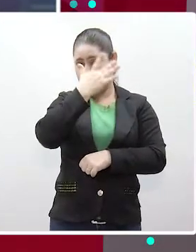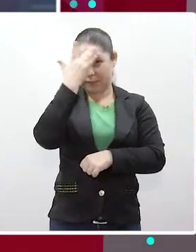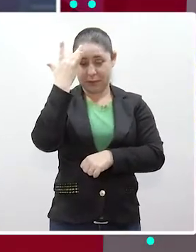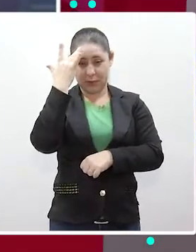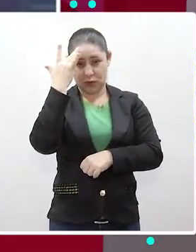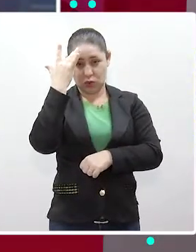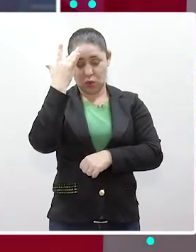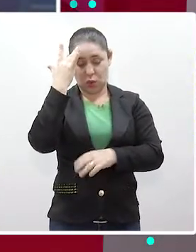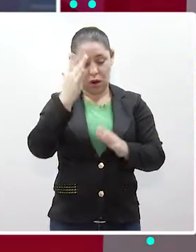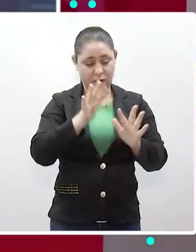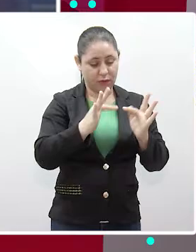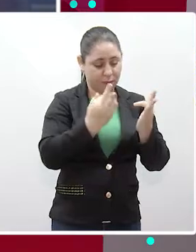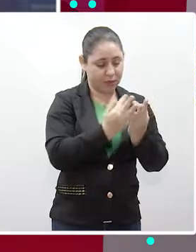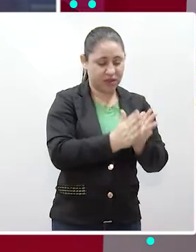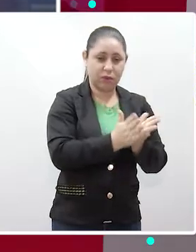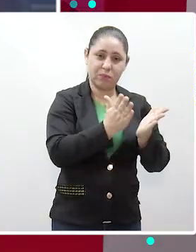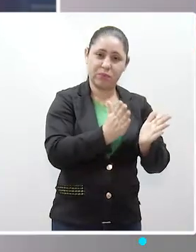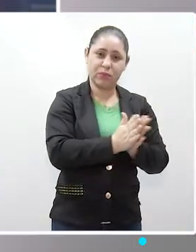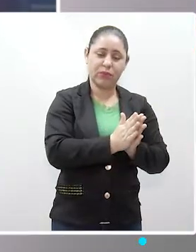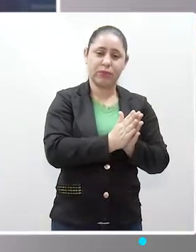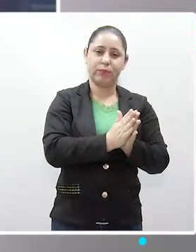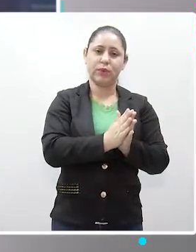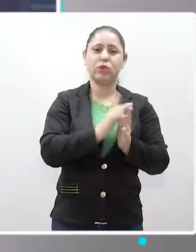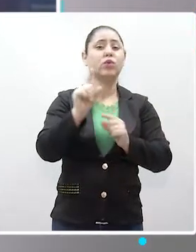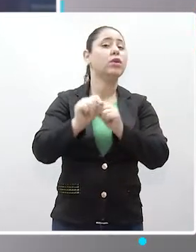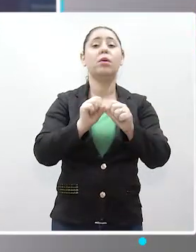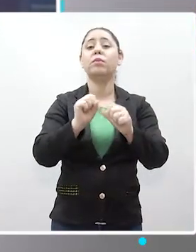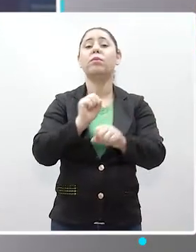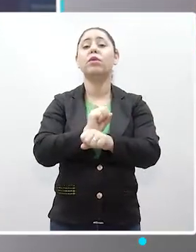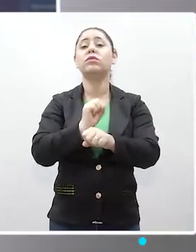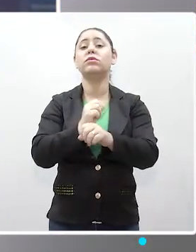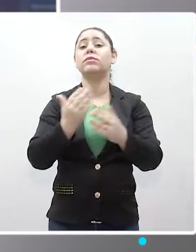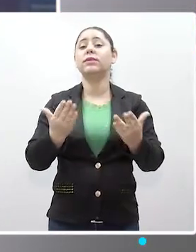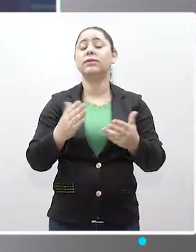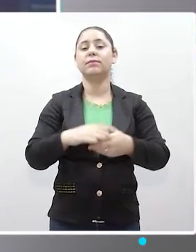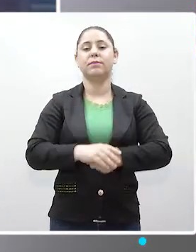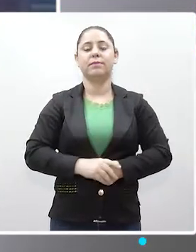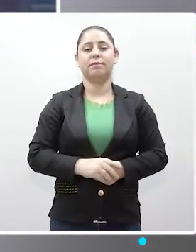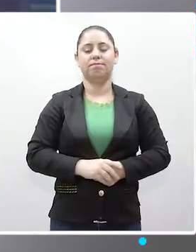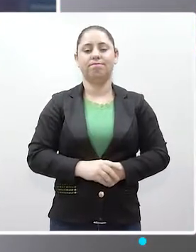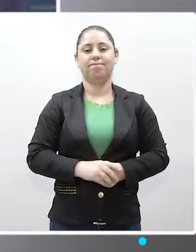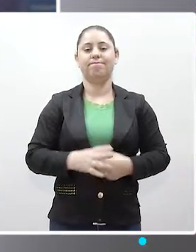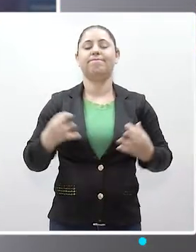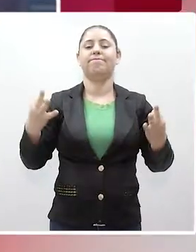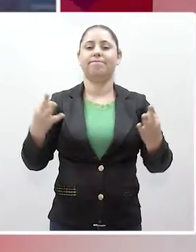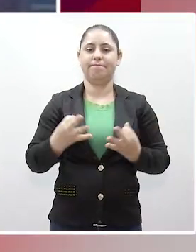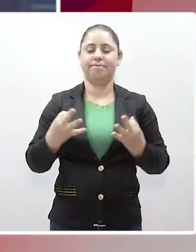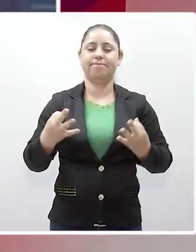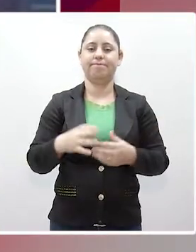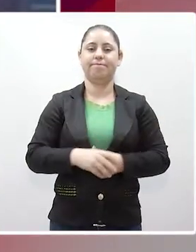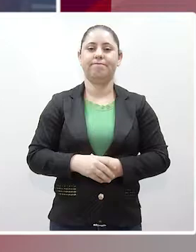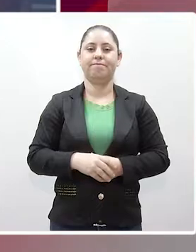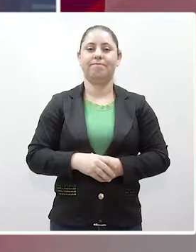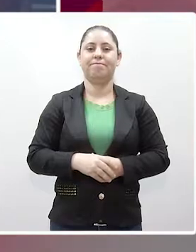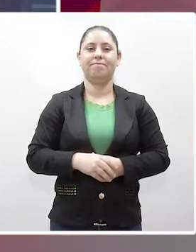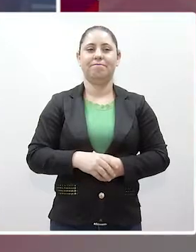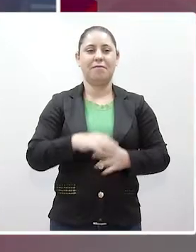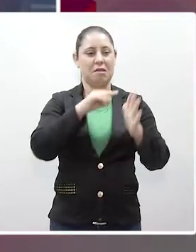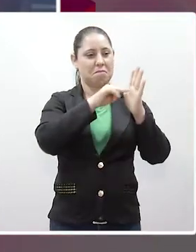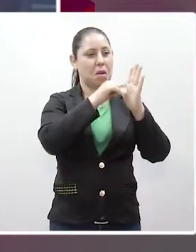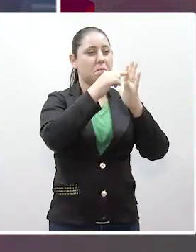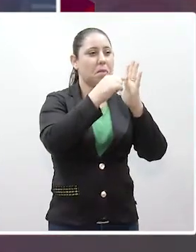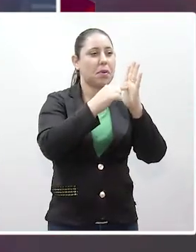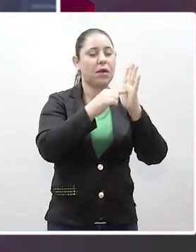consumidor um pouco mais de baixa renda? O que a gente pode esperar? Perfeito, Thiago. Olha, você tocou em vários